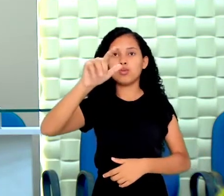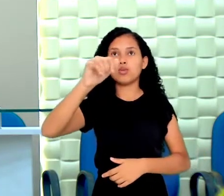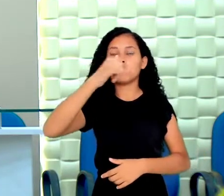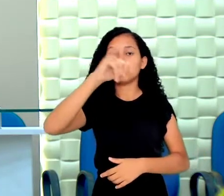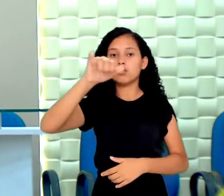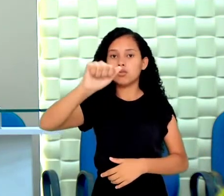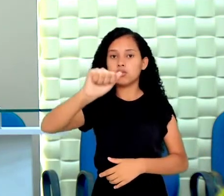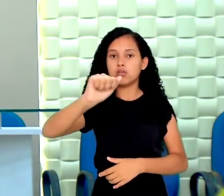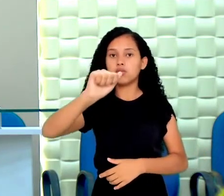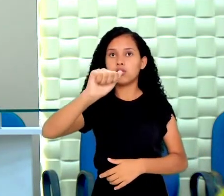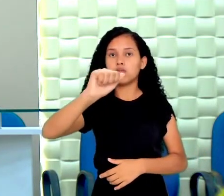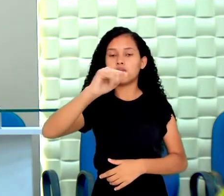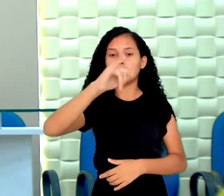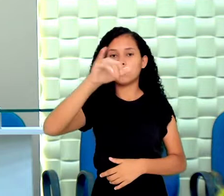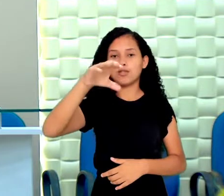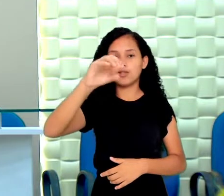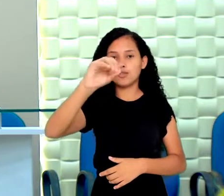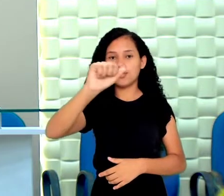João,